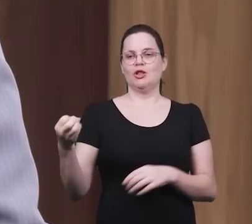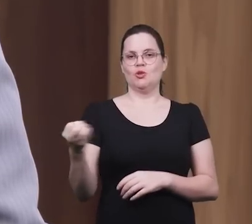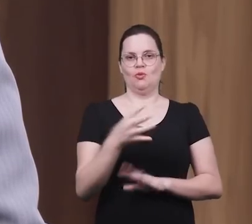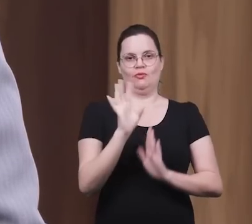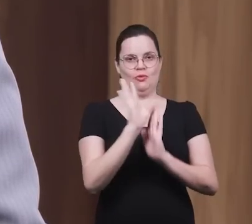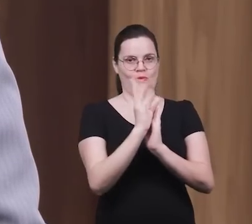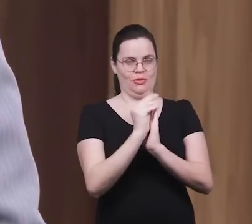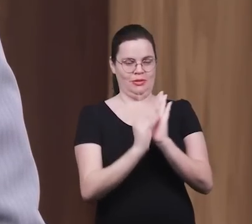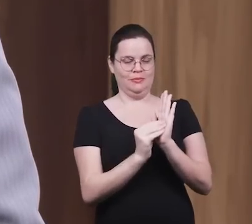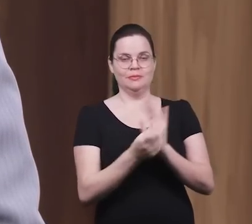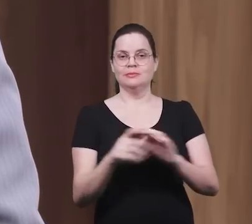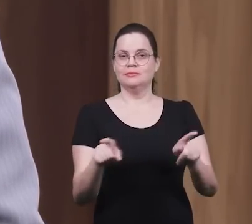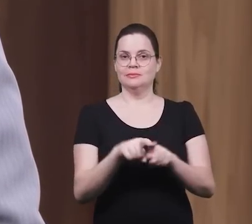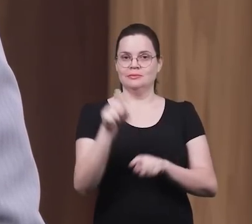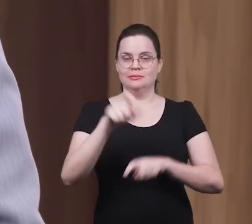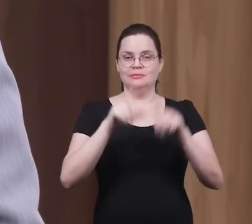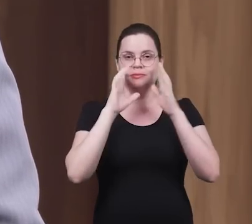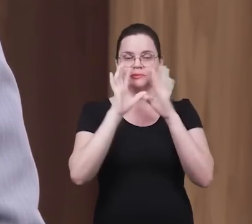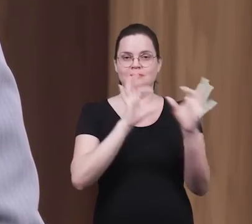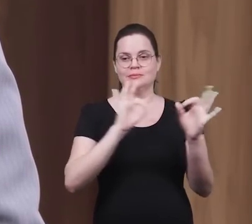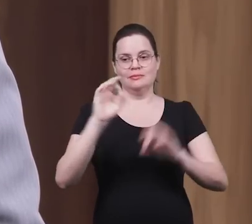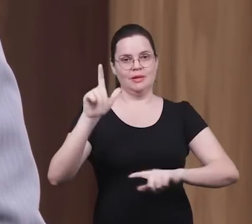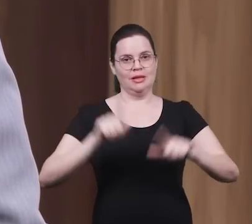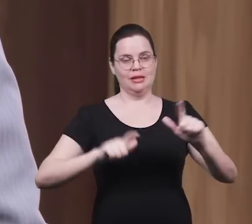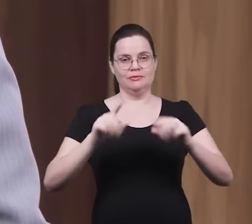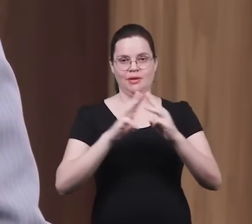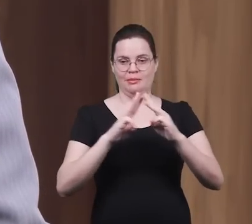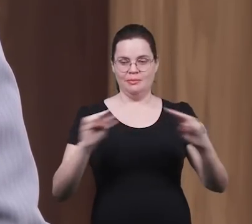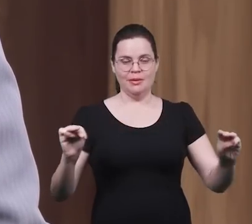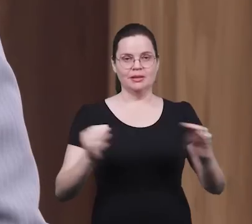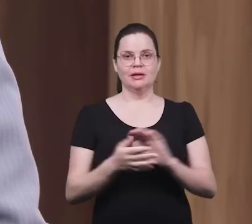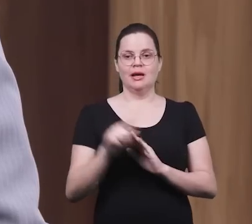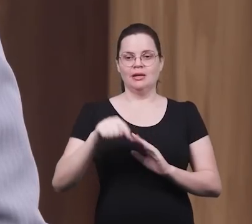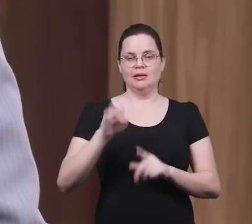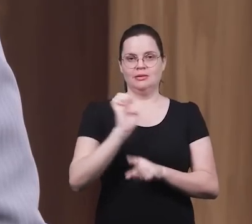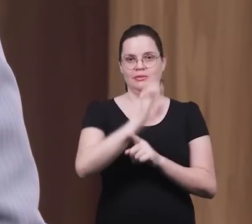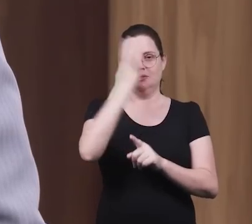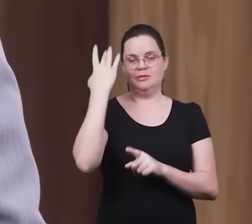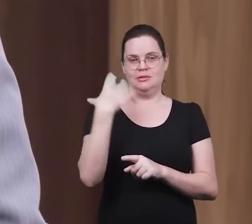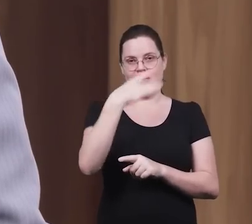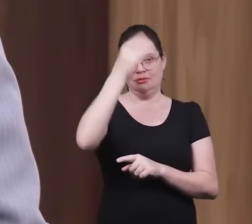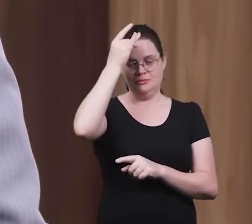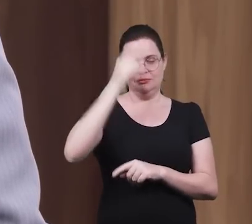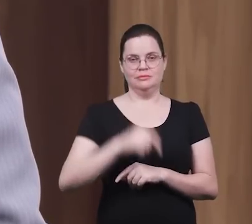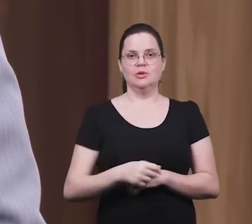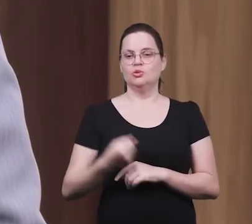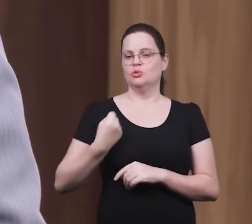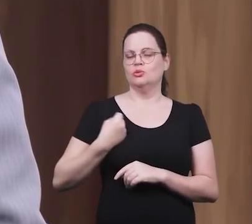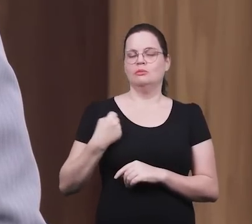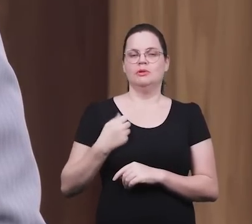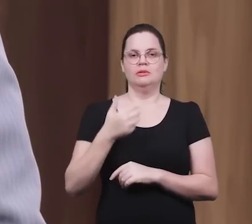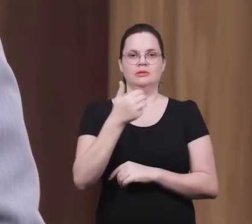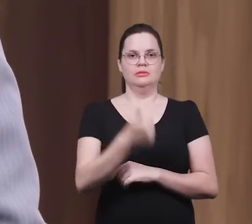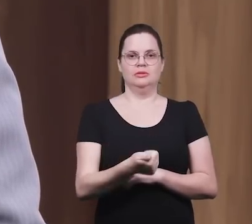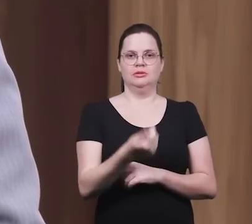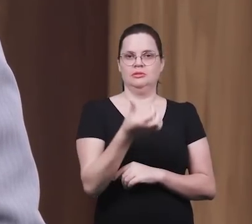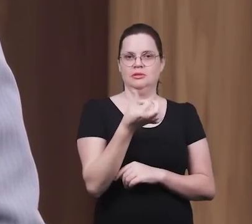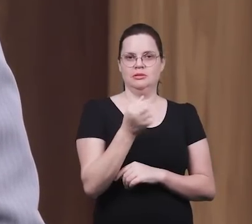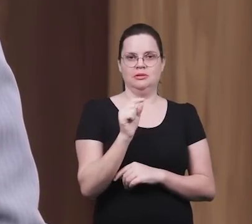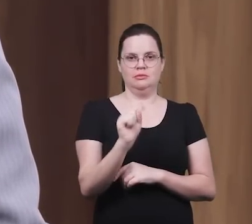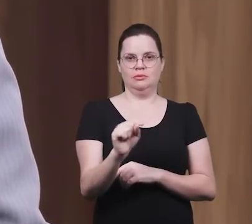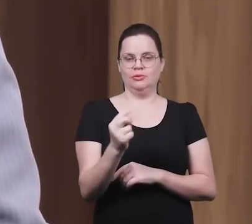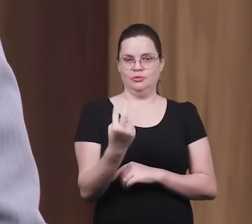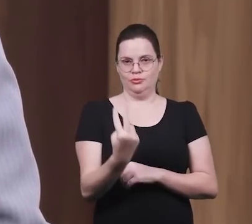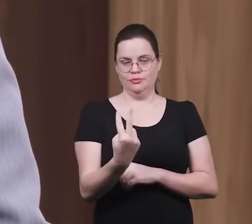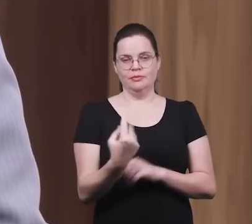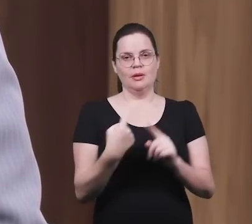aqueles que nos assistem, nos acompanhem pela TV aberta, aqui no estado do Espírito Santo, o canal